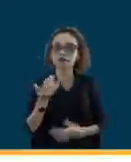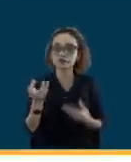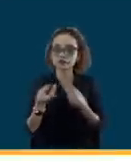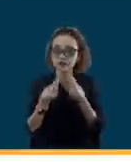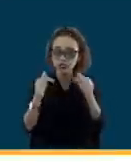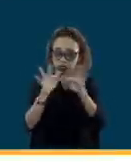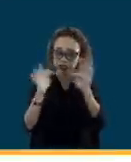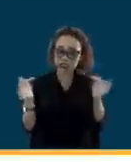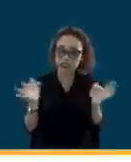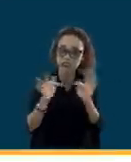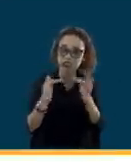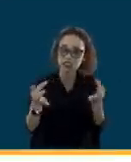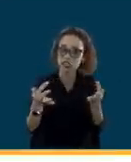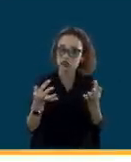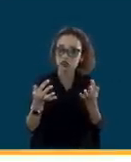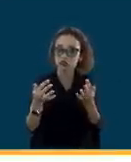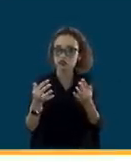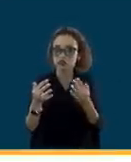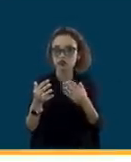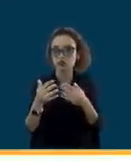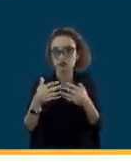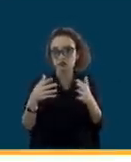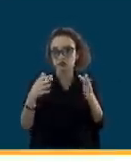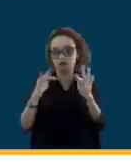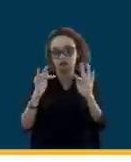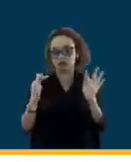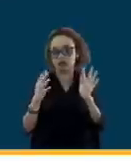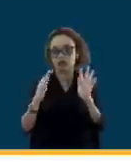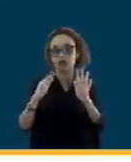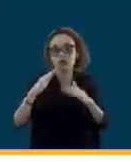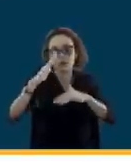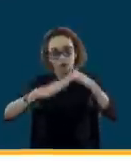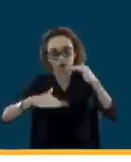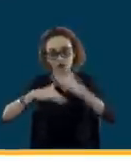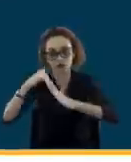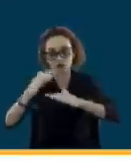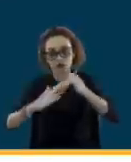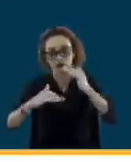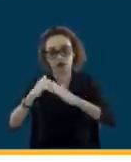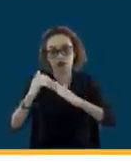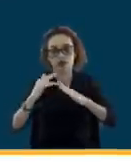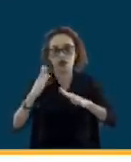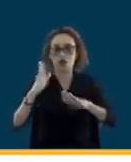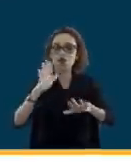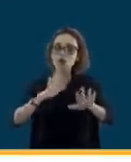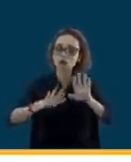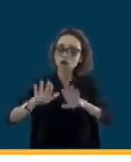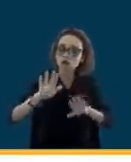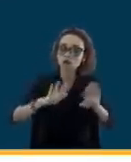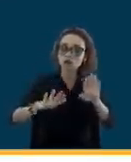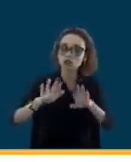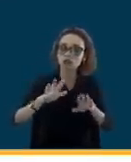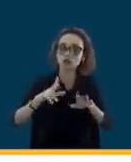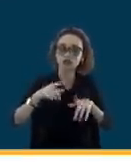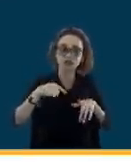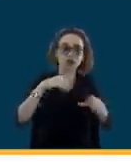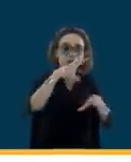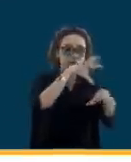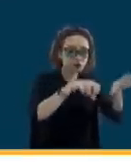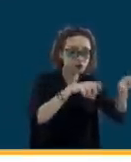simples, do jeito que for, faça isso de maneira profissional, de maneira cuidadosa, indo atrás,